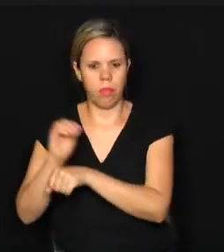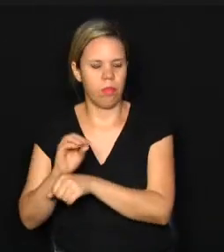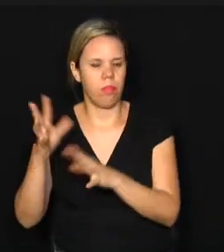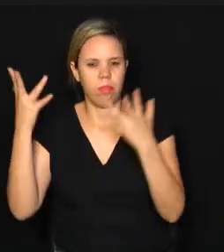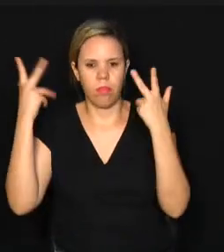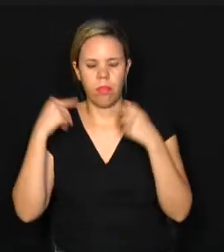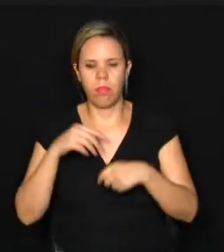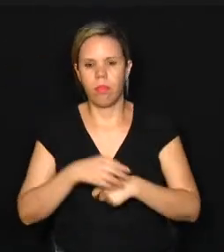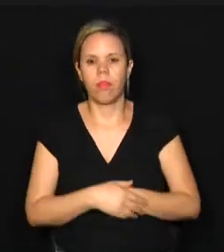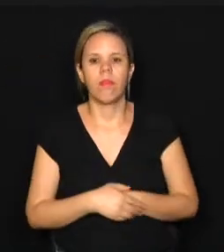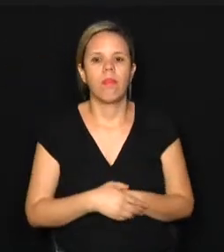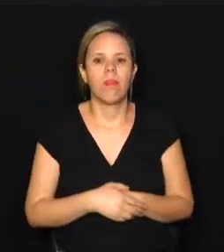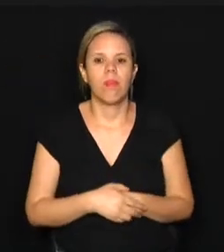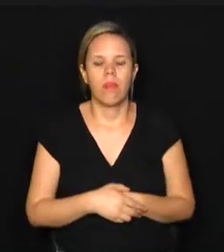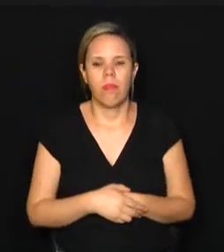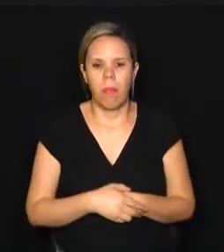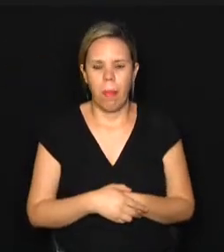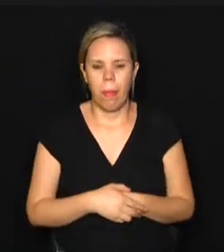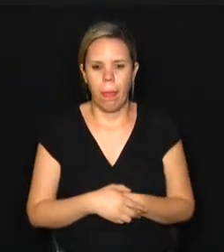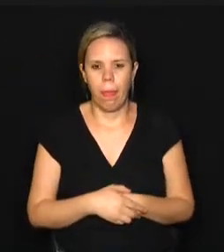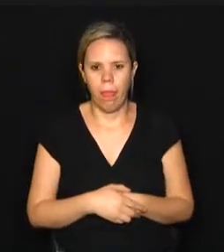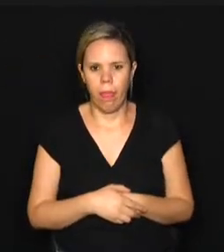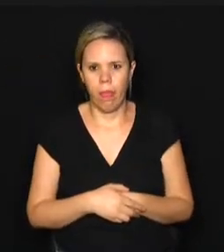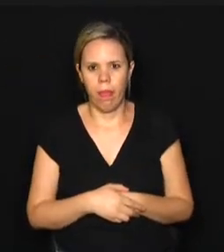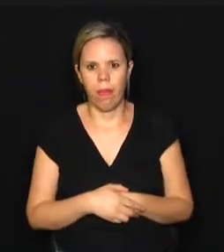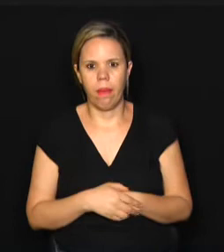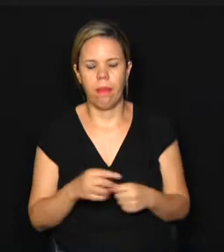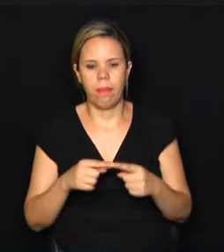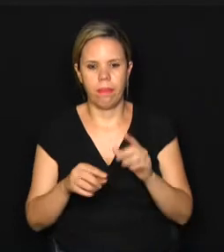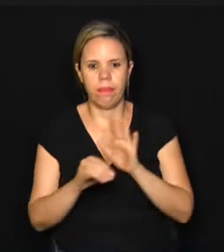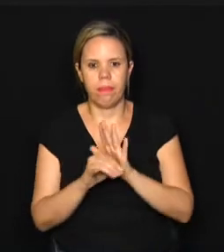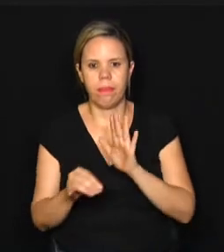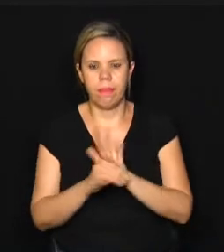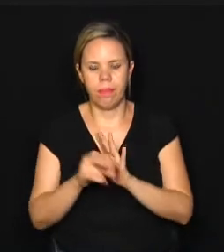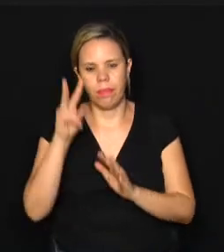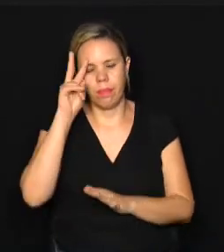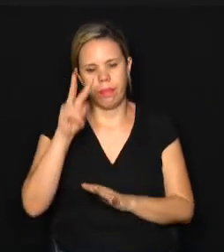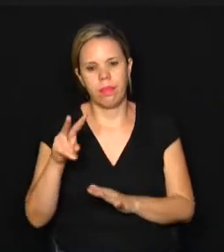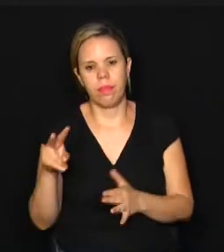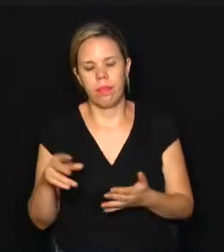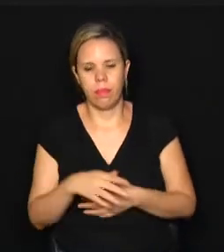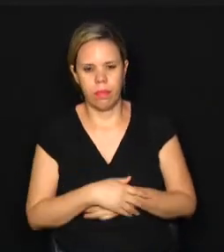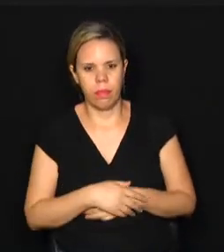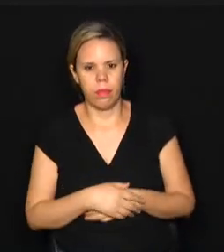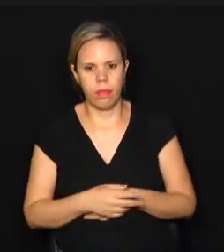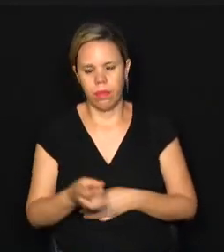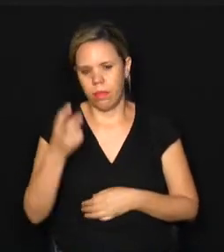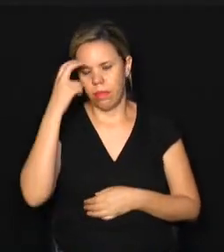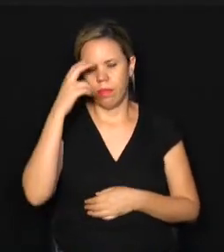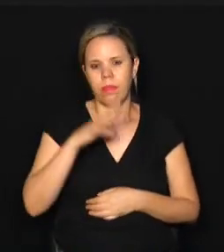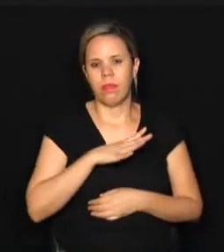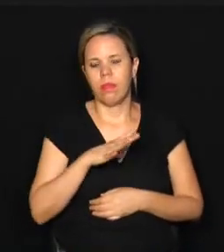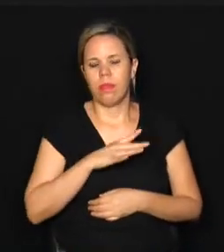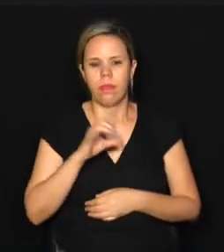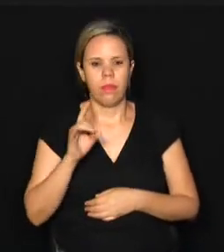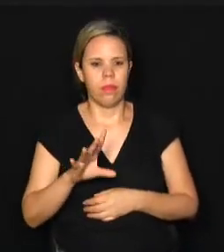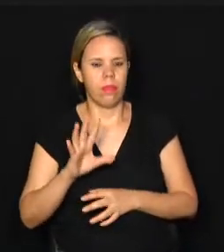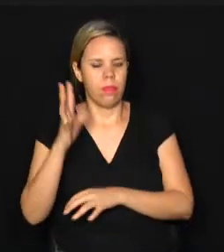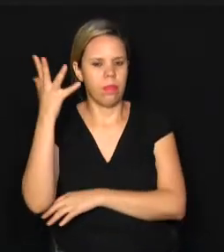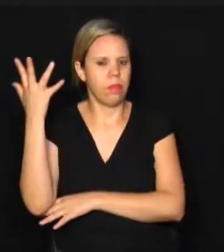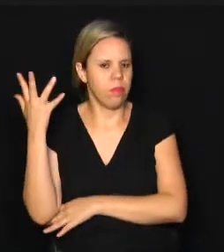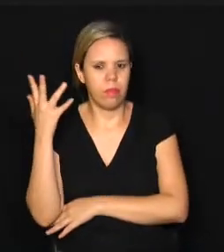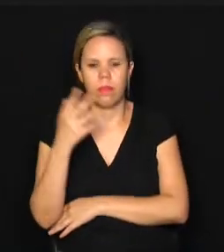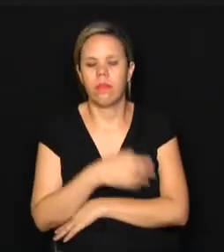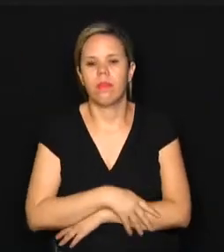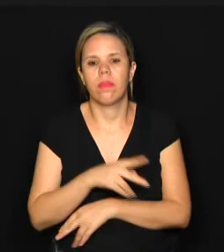ambiental. Essa área é identidade, né, é história, é um patrimônio histórico, cultural da cidade, não é só ambiental.